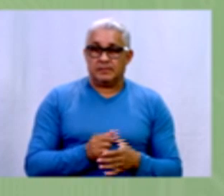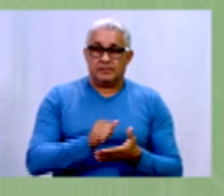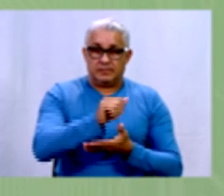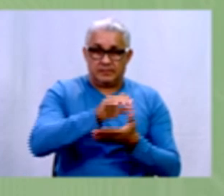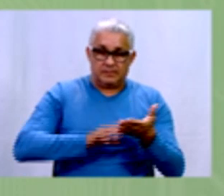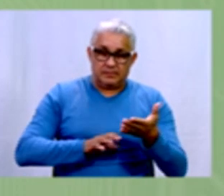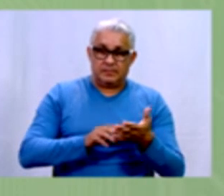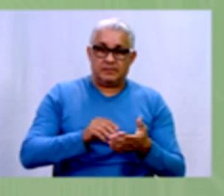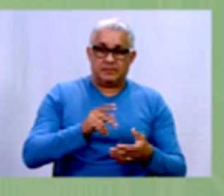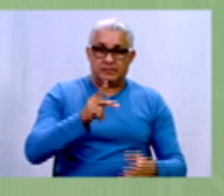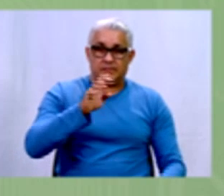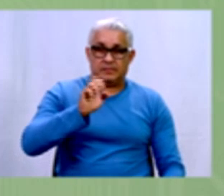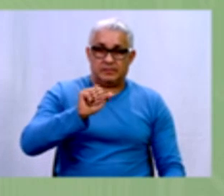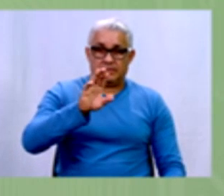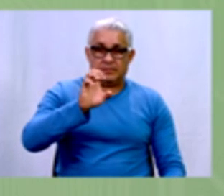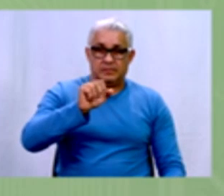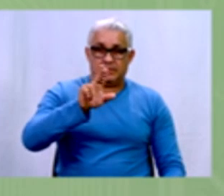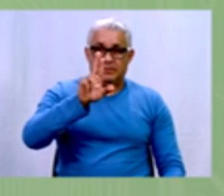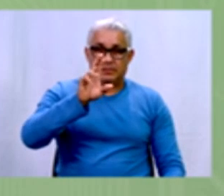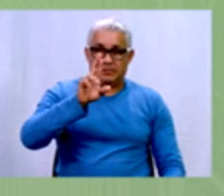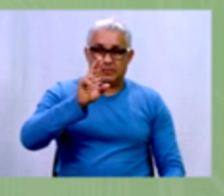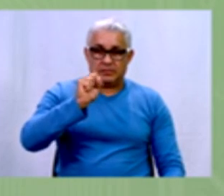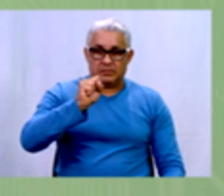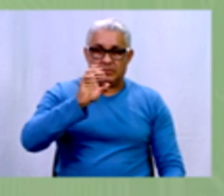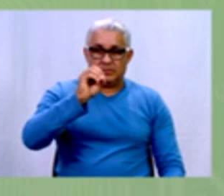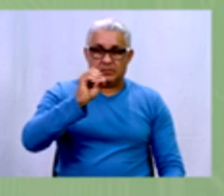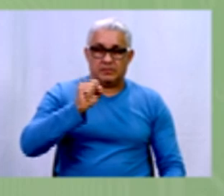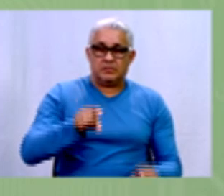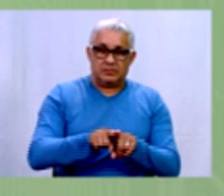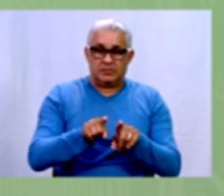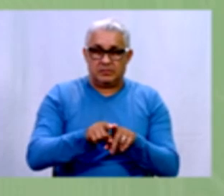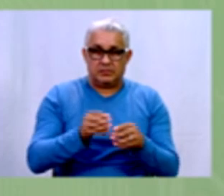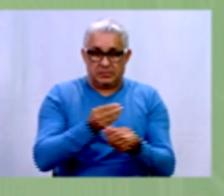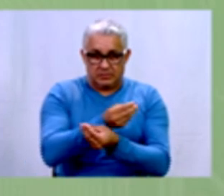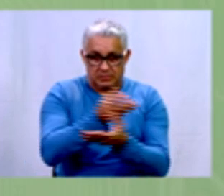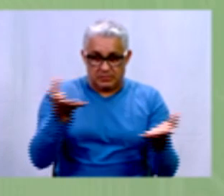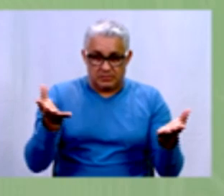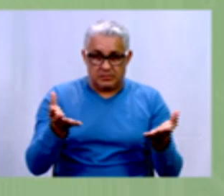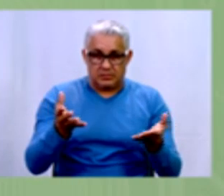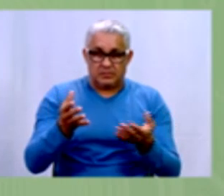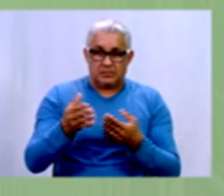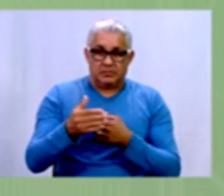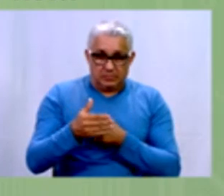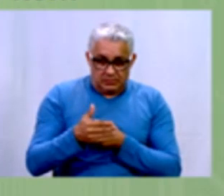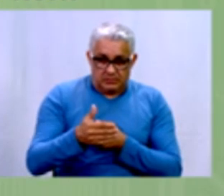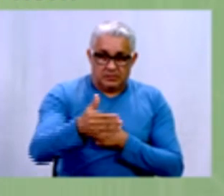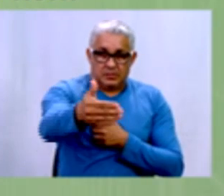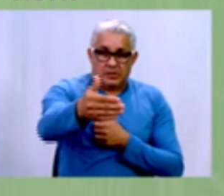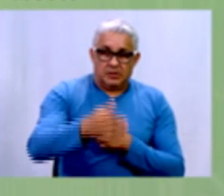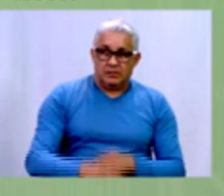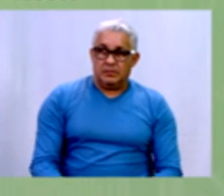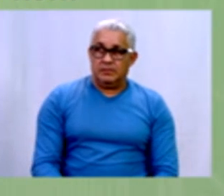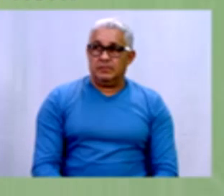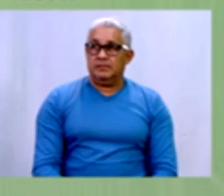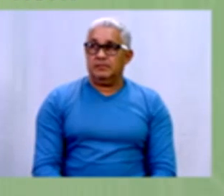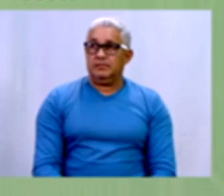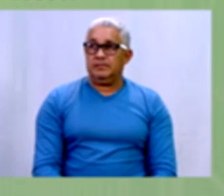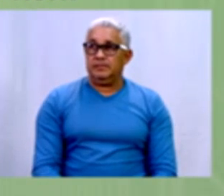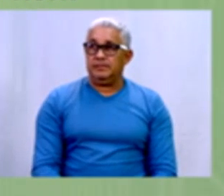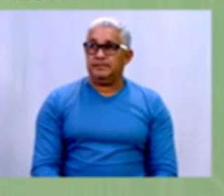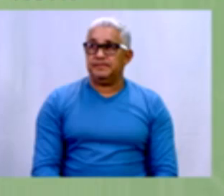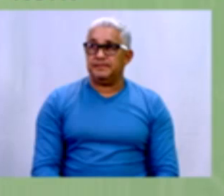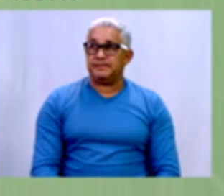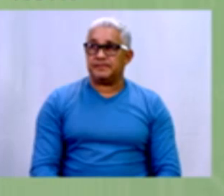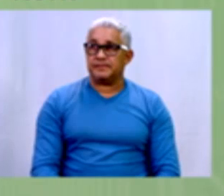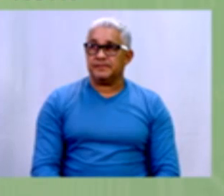percurso, que será aplicado para os senhores agora nos próximos dias, certo?